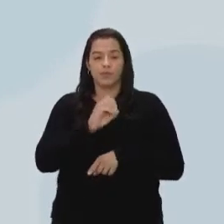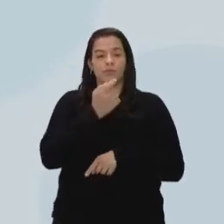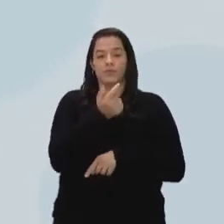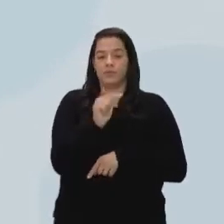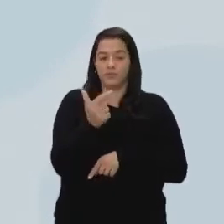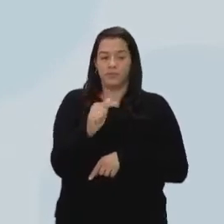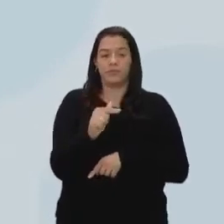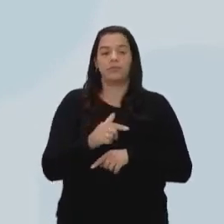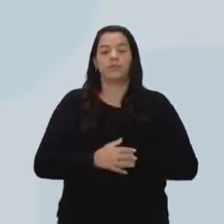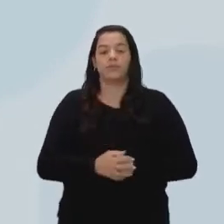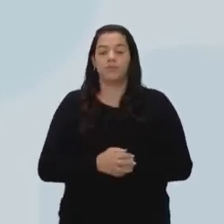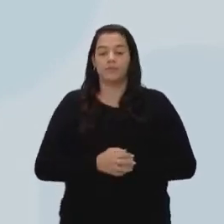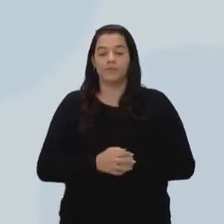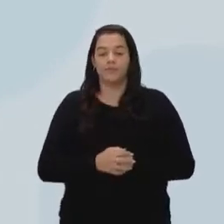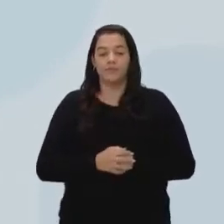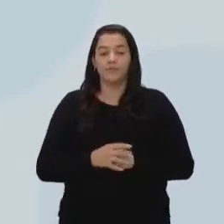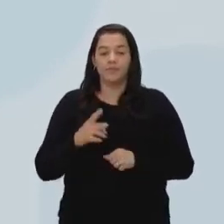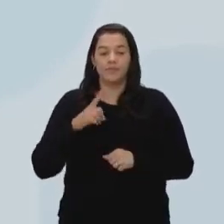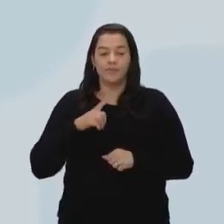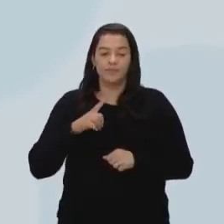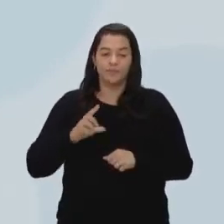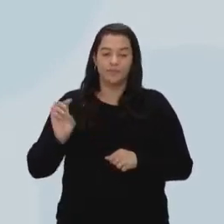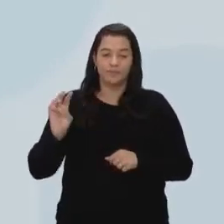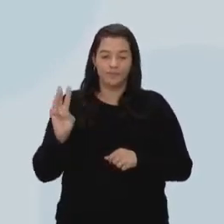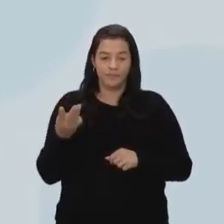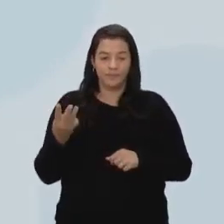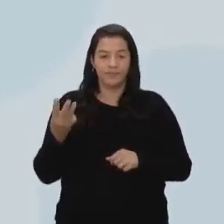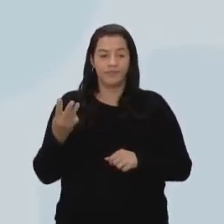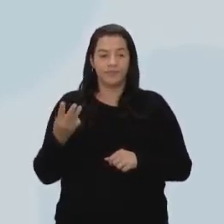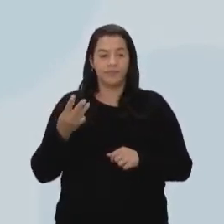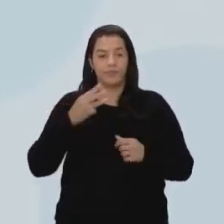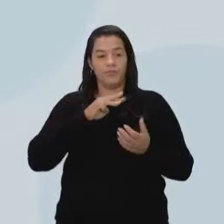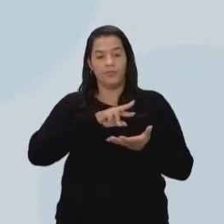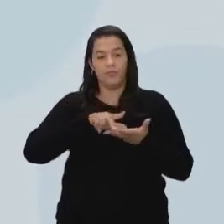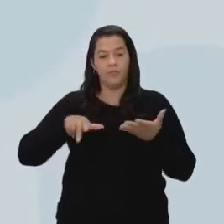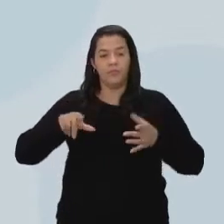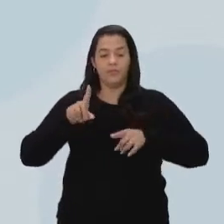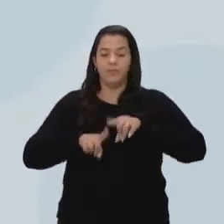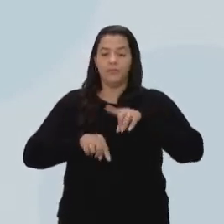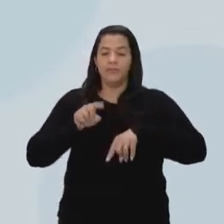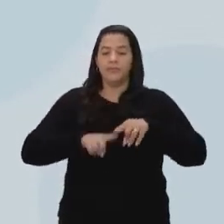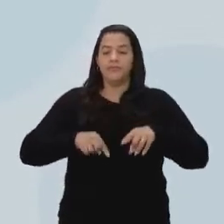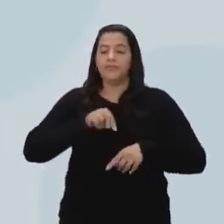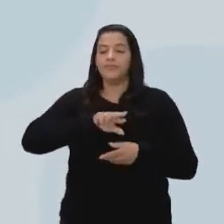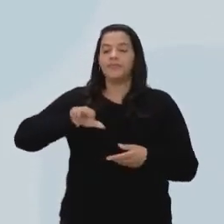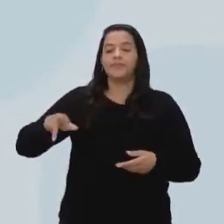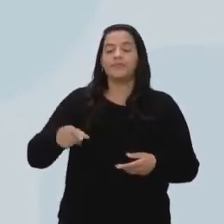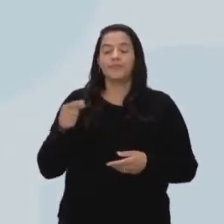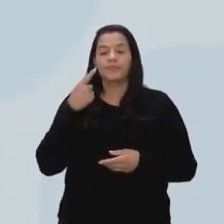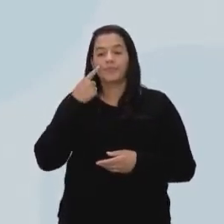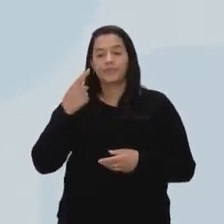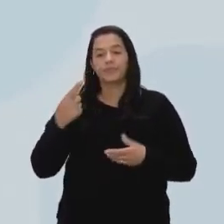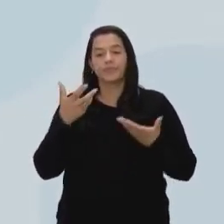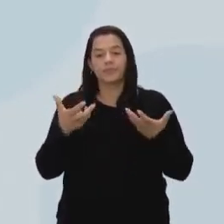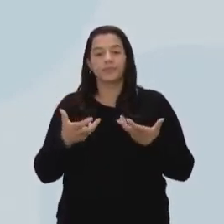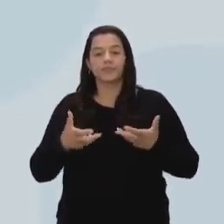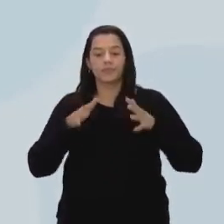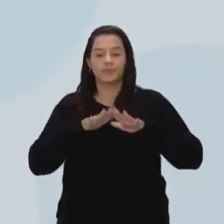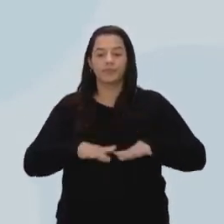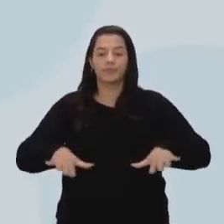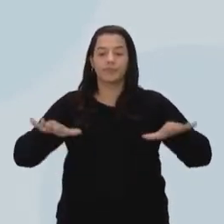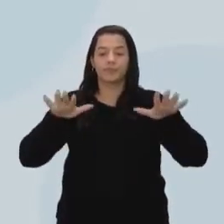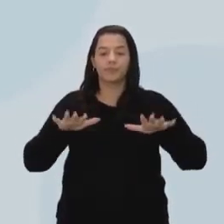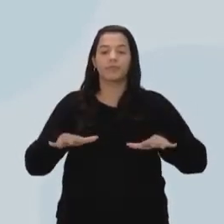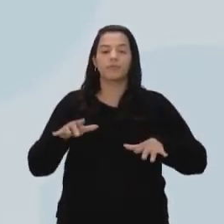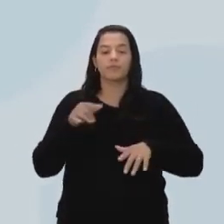dúzia. Exatamente. Então, nós temos 3 elementos químicos que vão em busca justamente dessa estabilidade eletrônica. E como